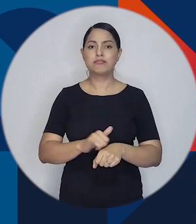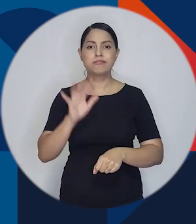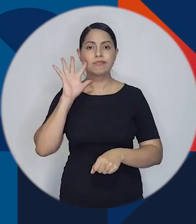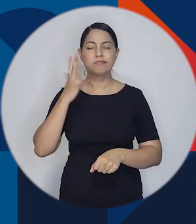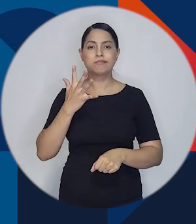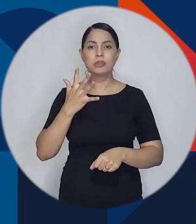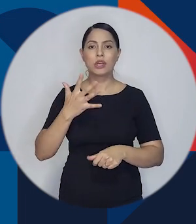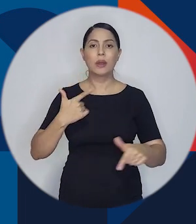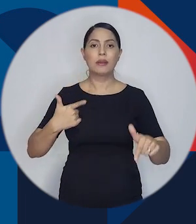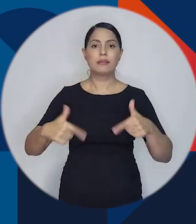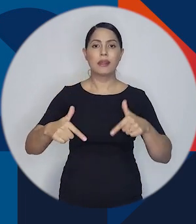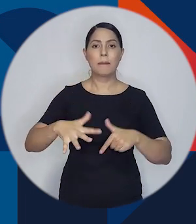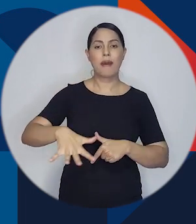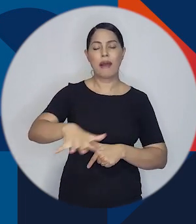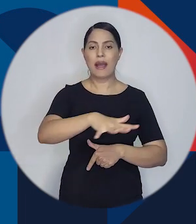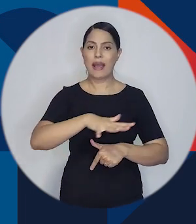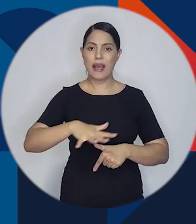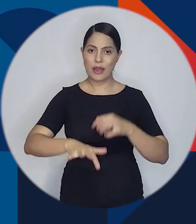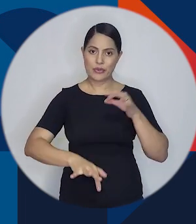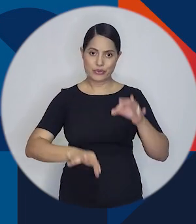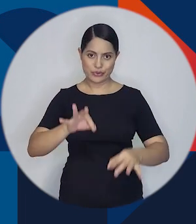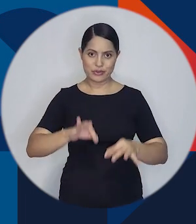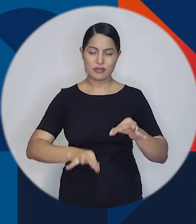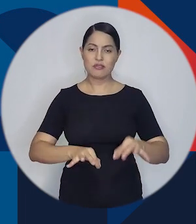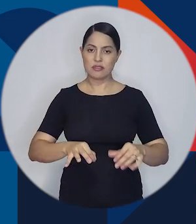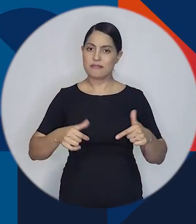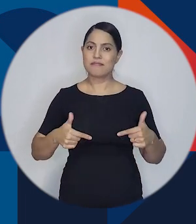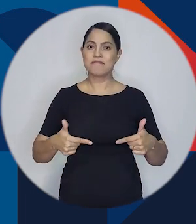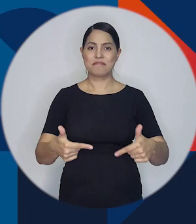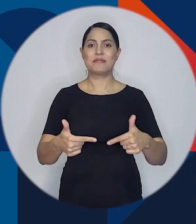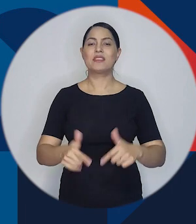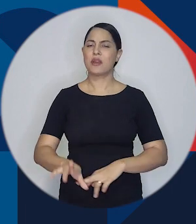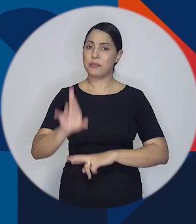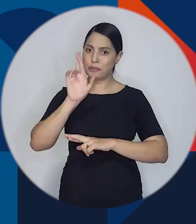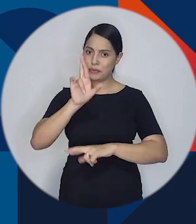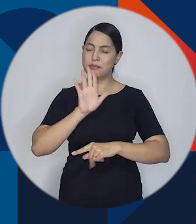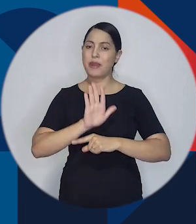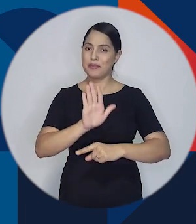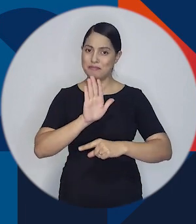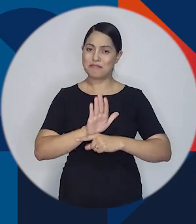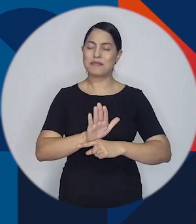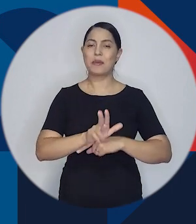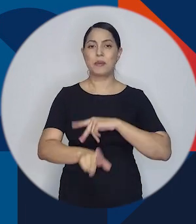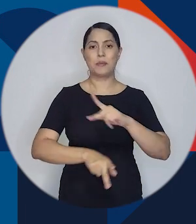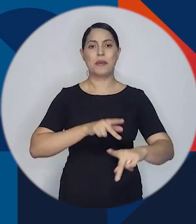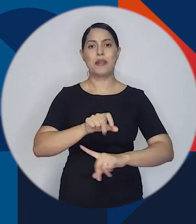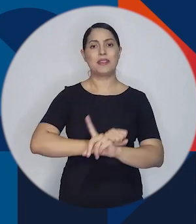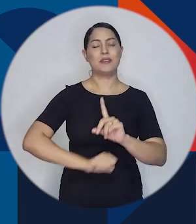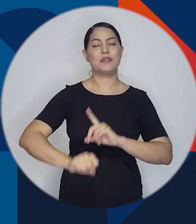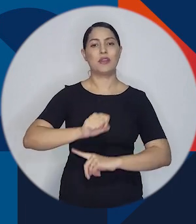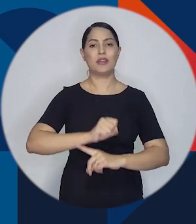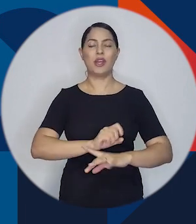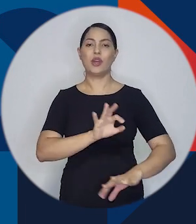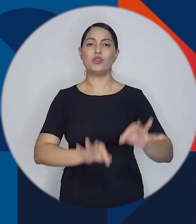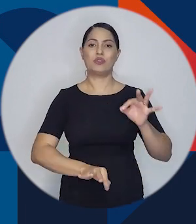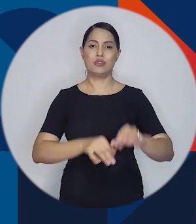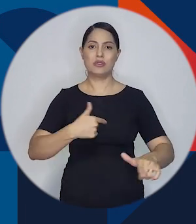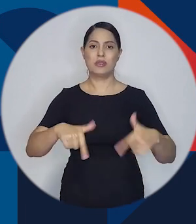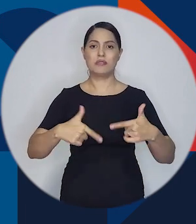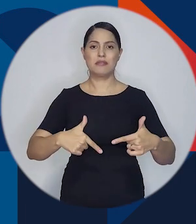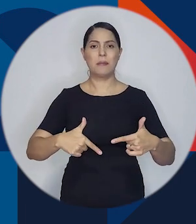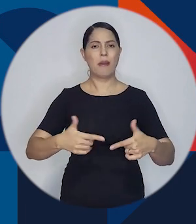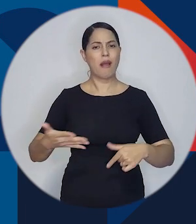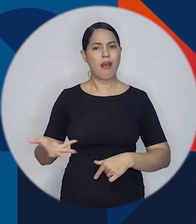na justiça do trabalho. Então nós esperamos com esse trabalho poder contribuir um pouco para que os cidadãos possam ter